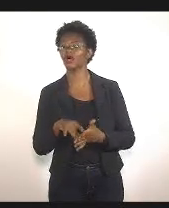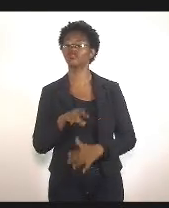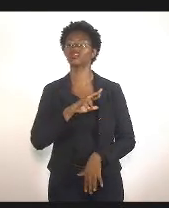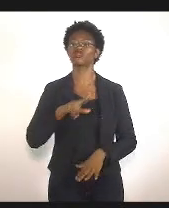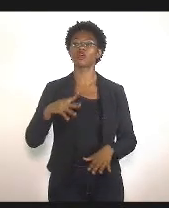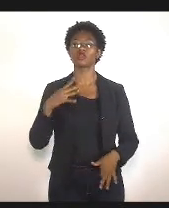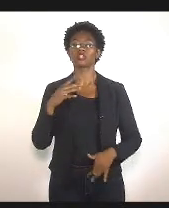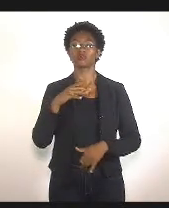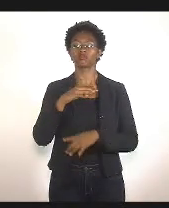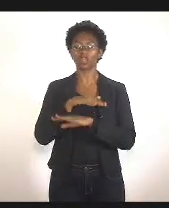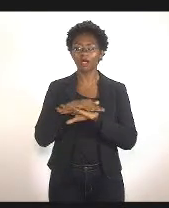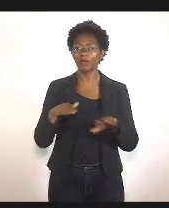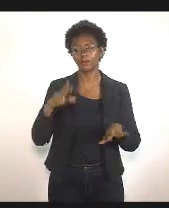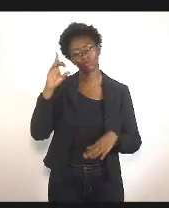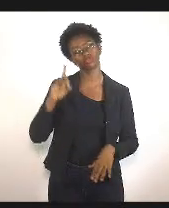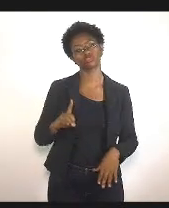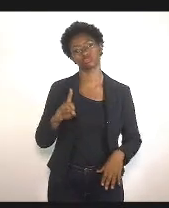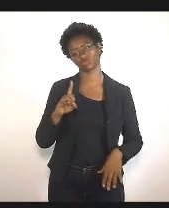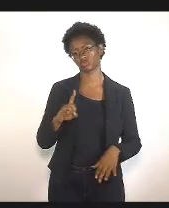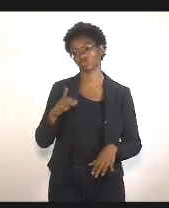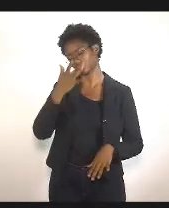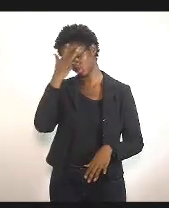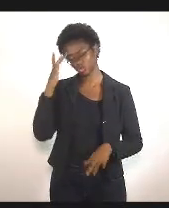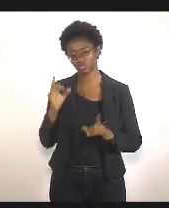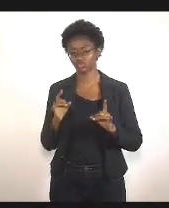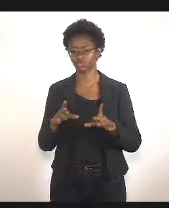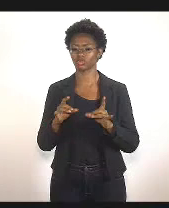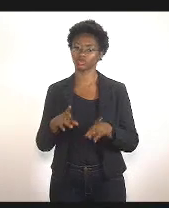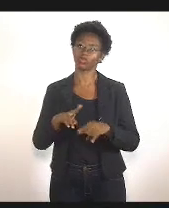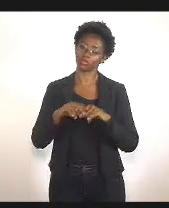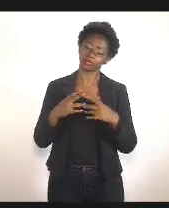consumidor que não possa ser cumprido no final do dia porque,